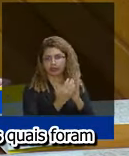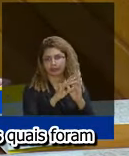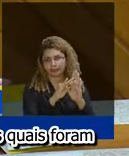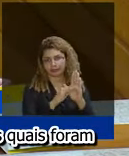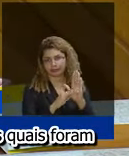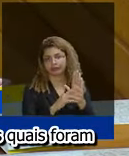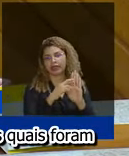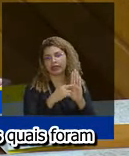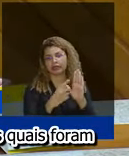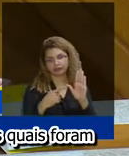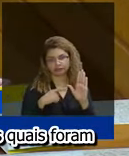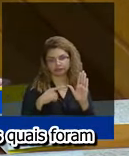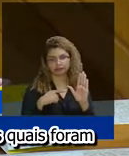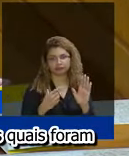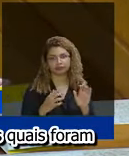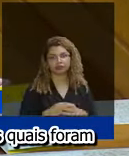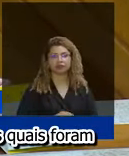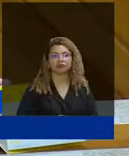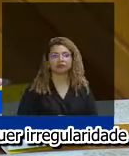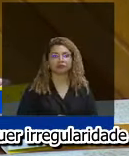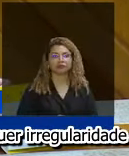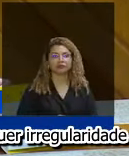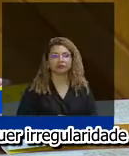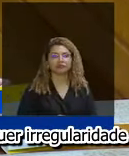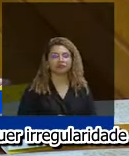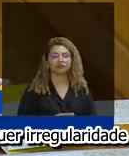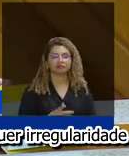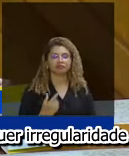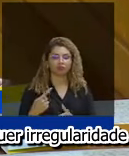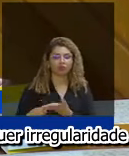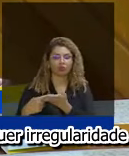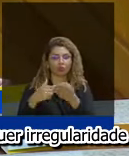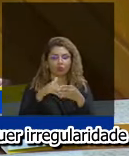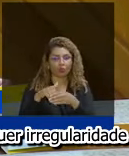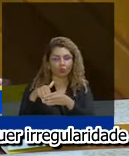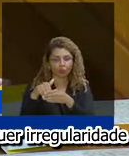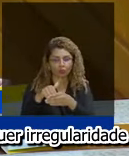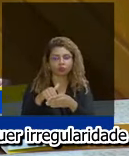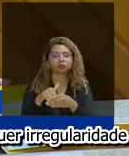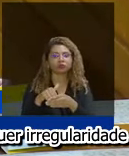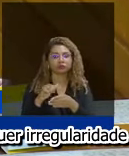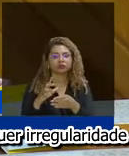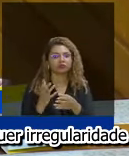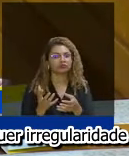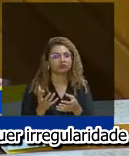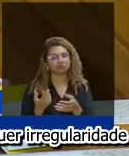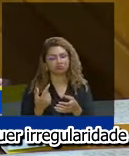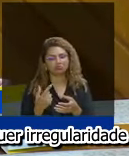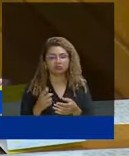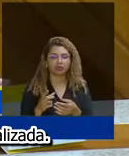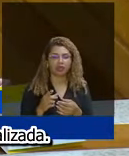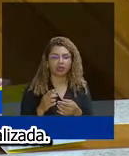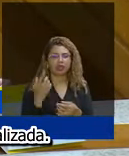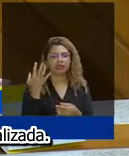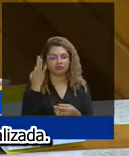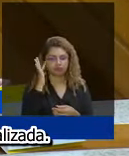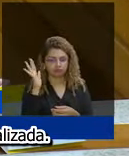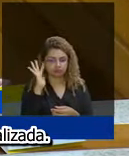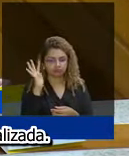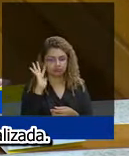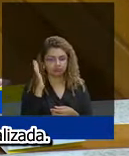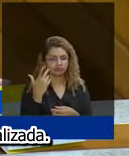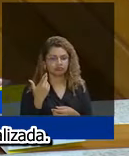descontentamento com os fundamentos da sentença, os quais foram confirmados pelo acórdão, no sentido de não reconhecer qualquer irregularidade ou